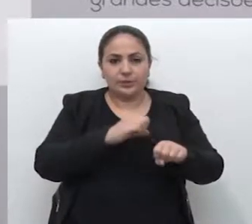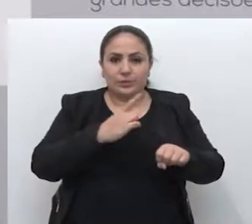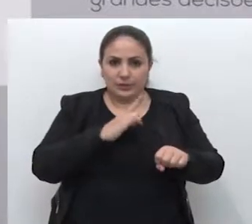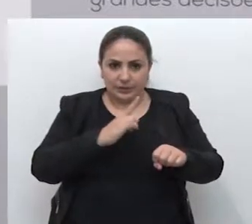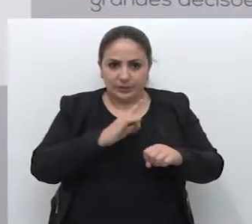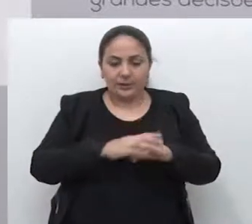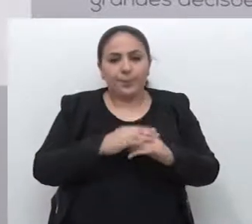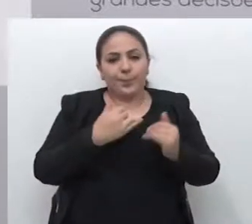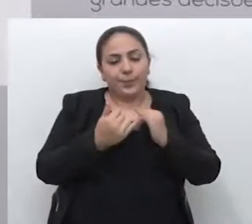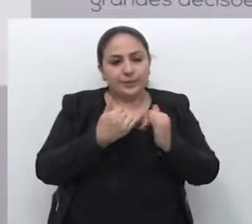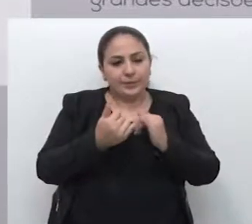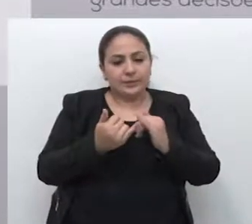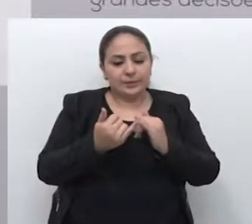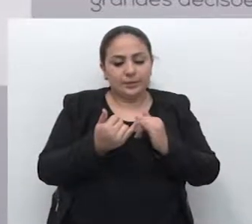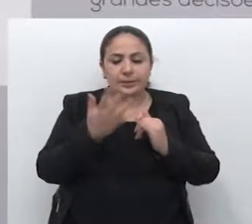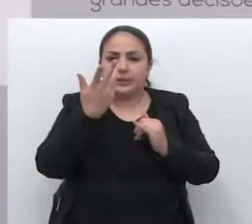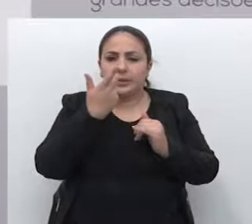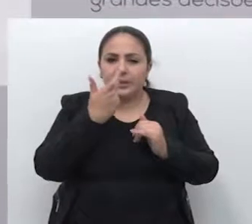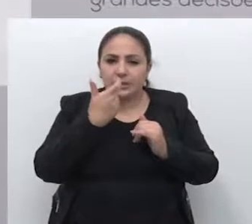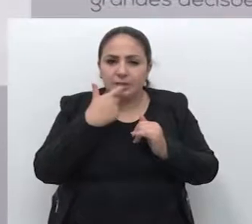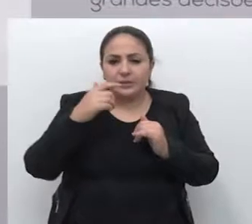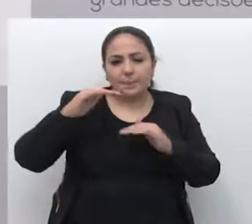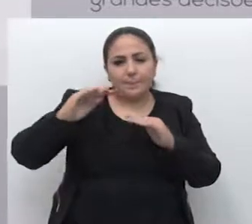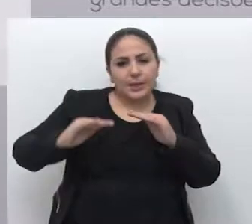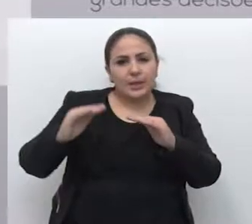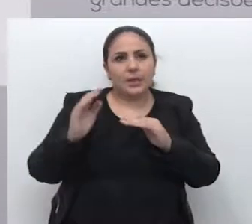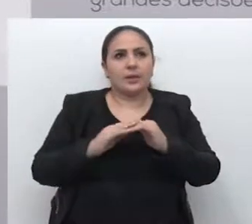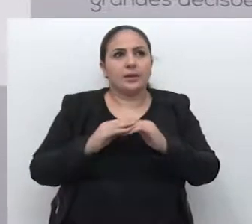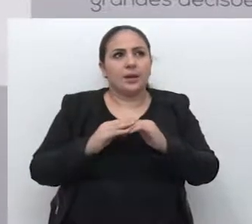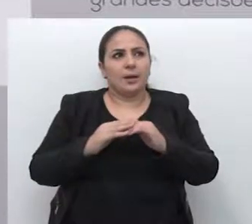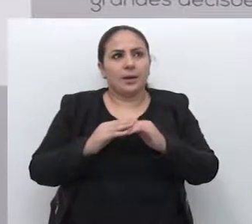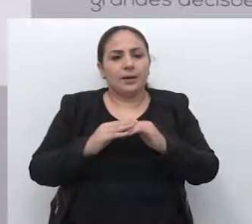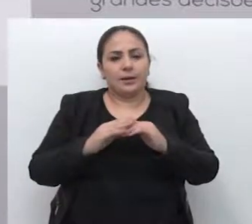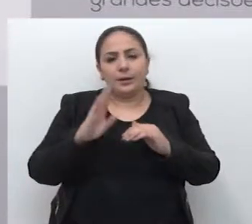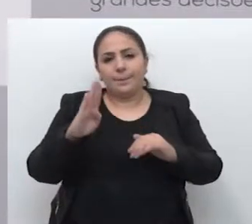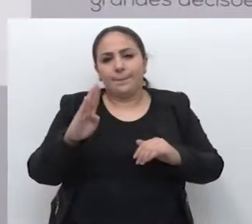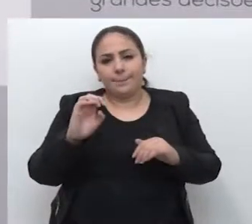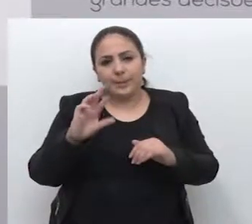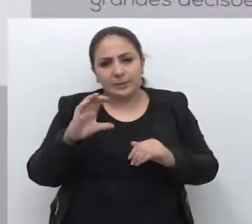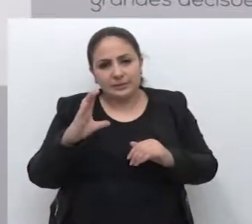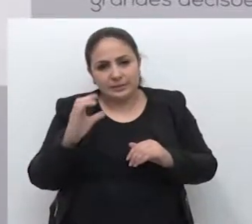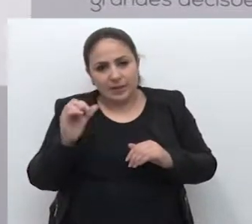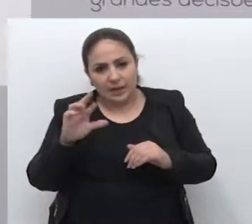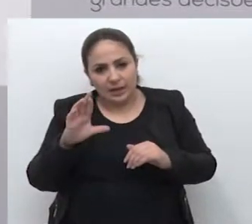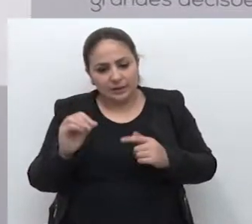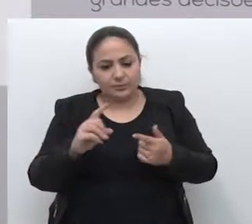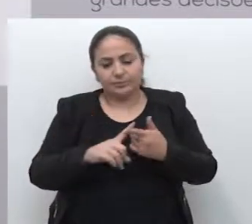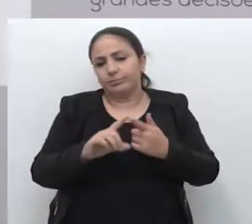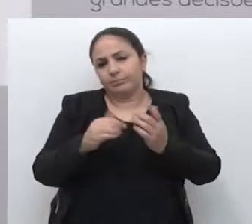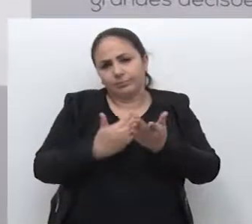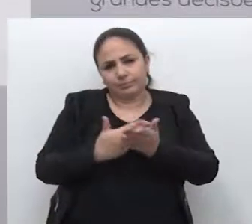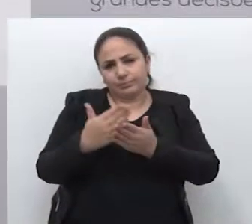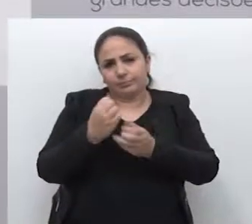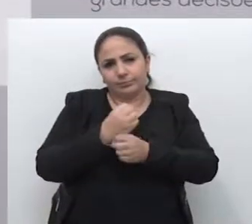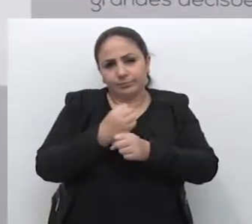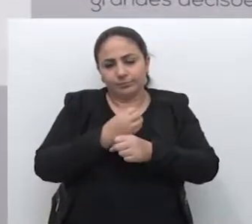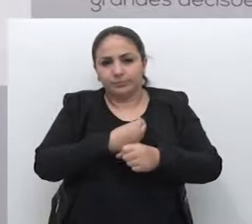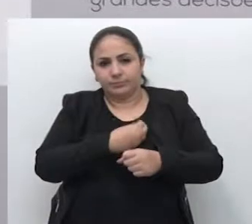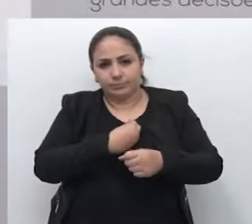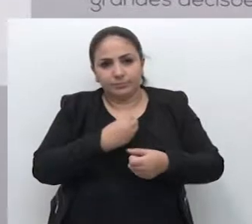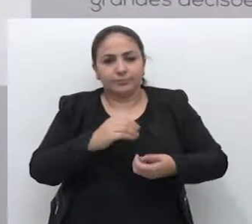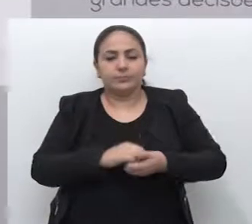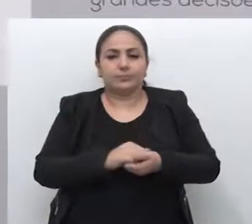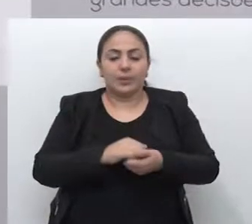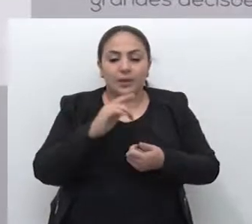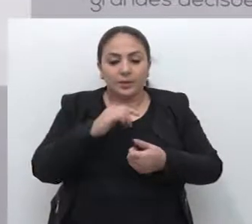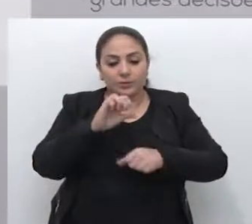por exemplo, no caso das crianças pequenas, berçário, ou crianças nos primeiros anos de vida, que é às vezes trocar